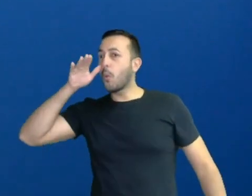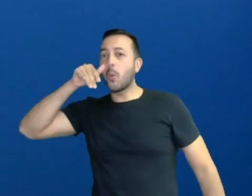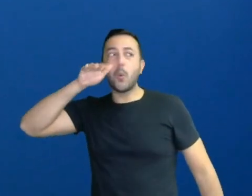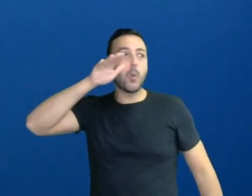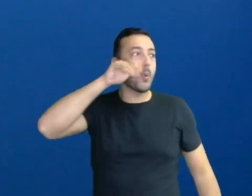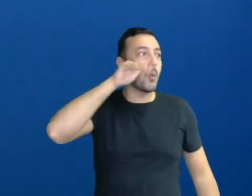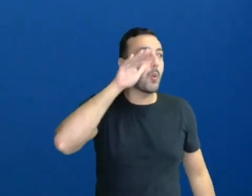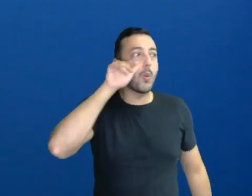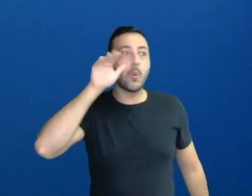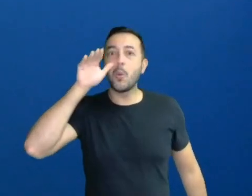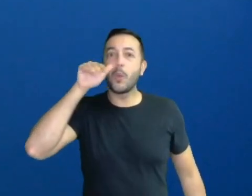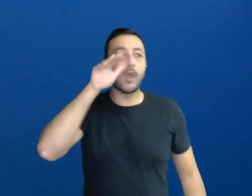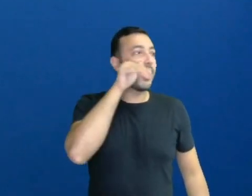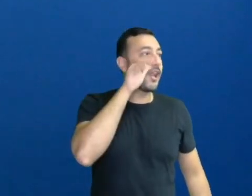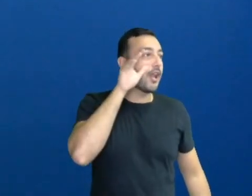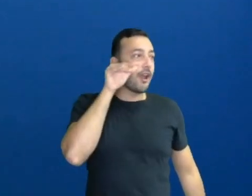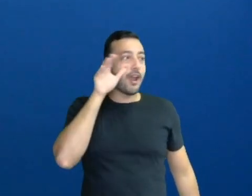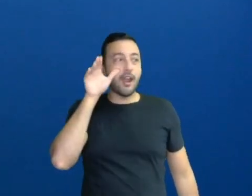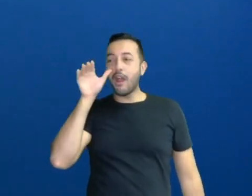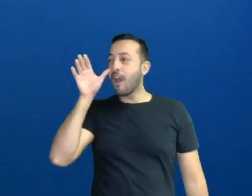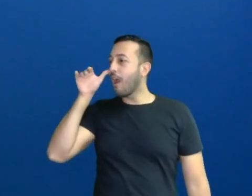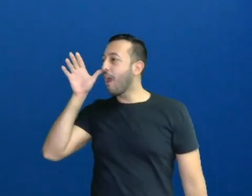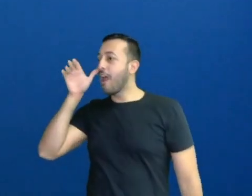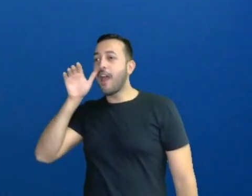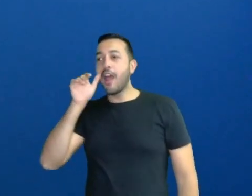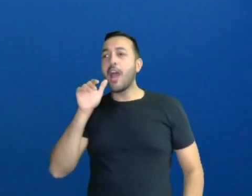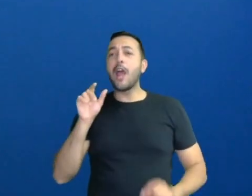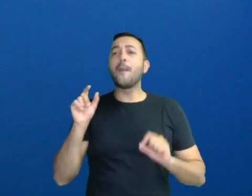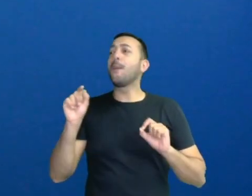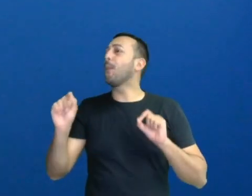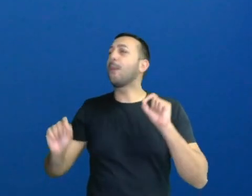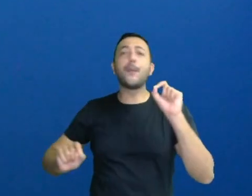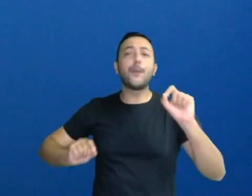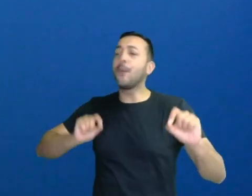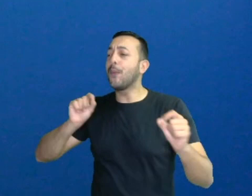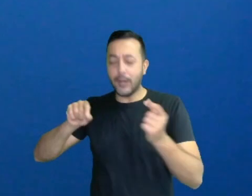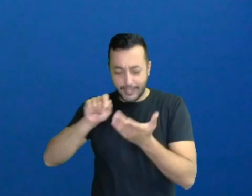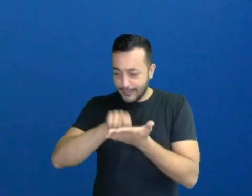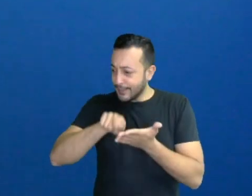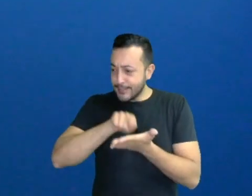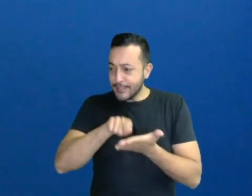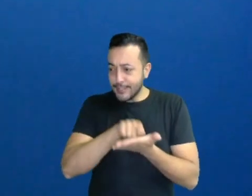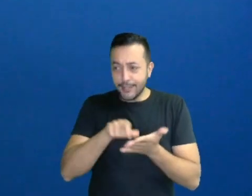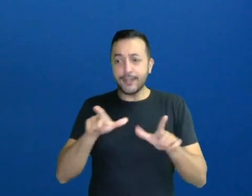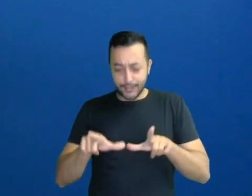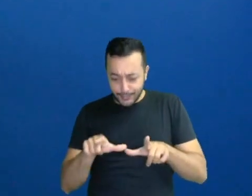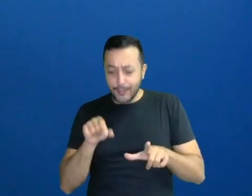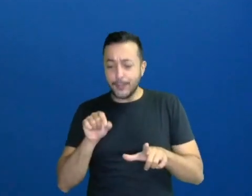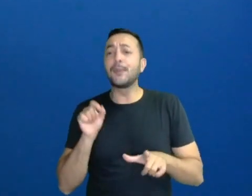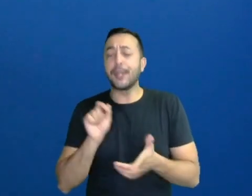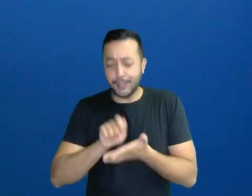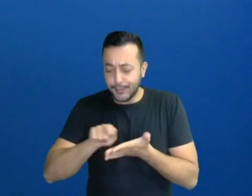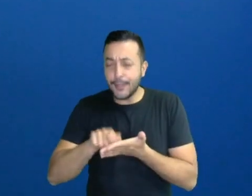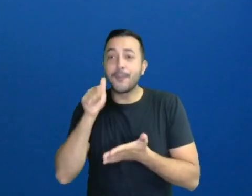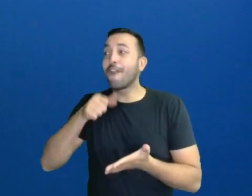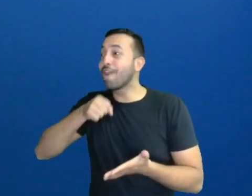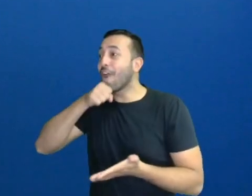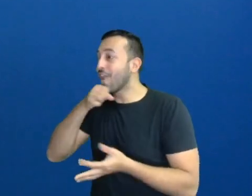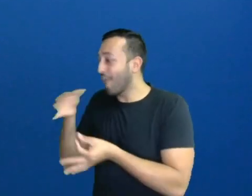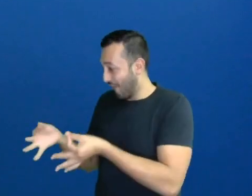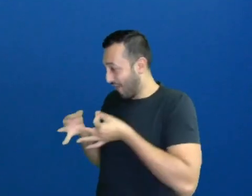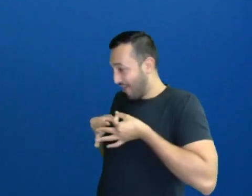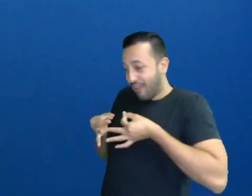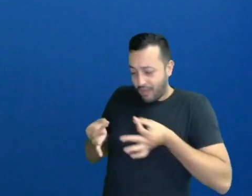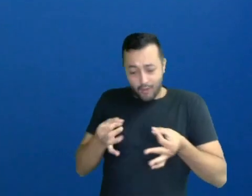curioso Elite quer saber o que é que tinha escrito naquele bilhete que a vó dele